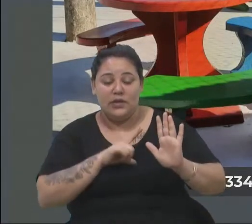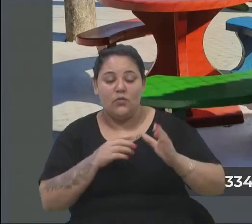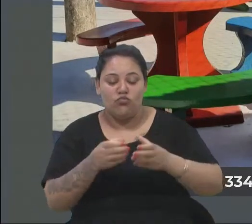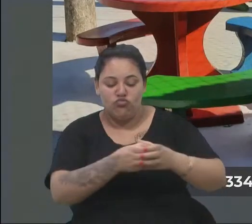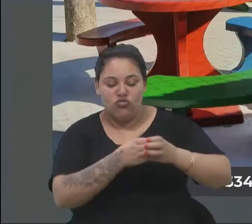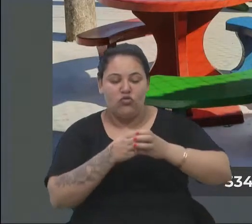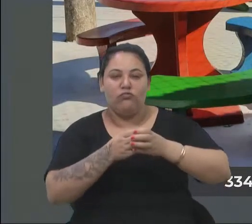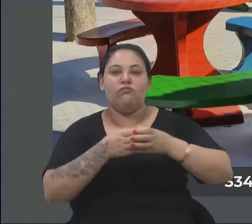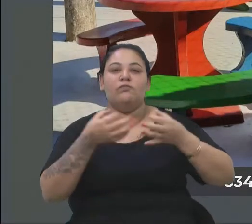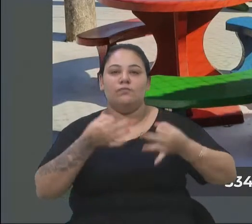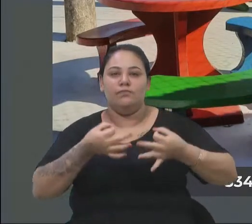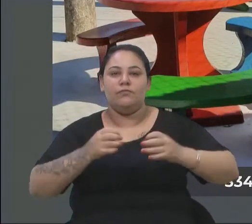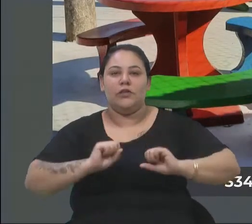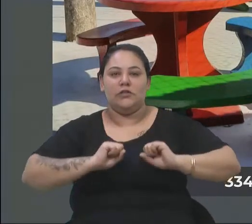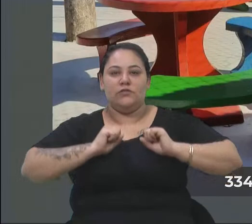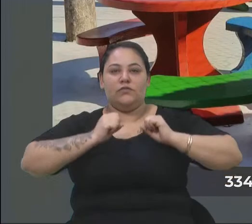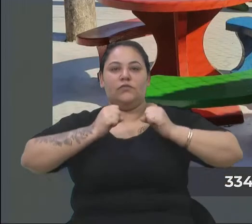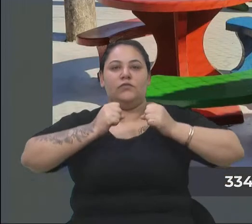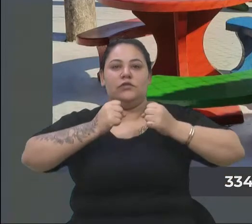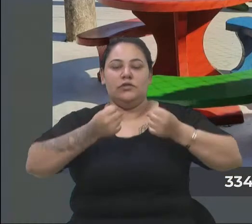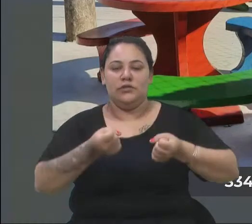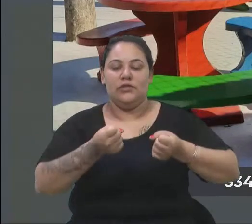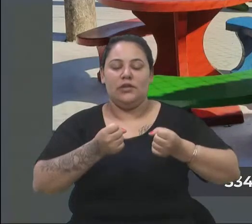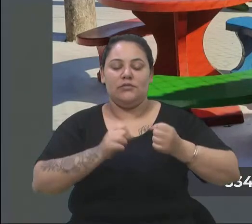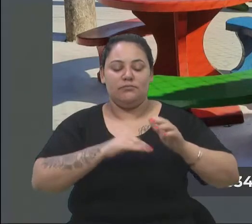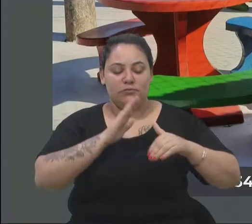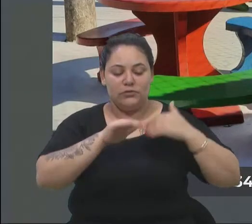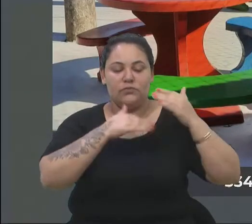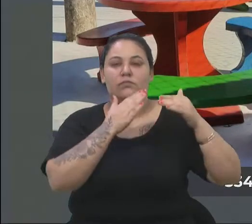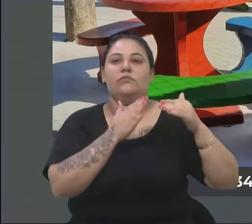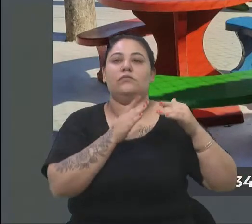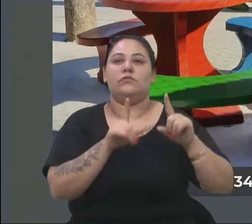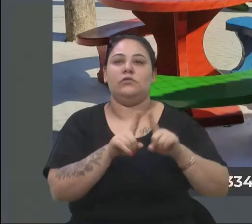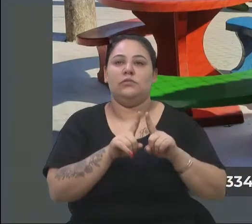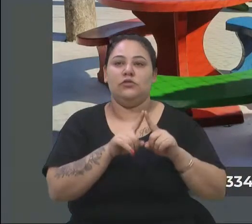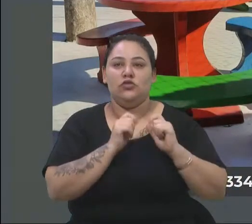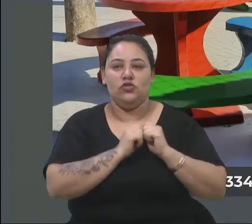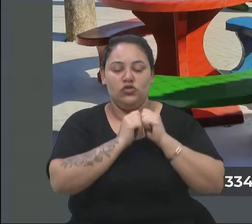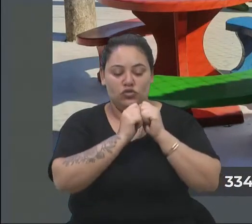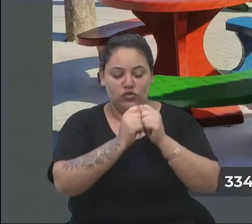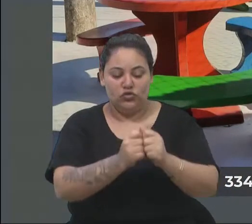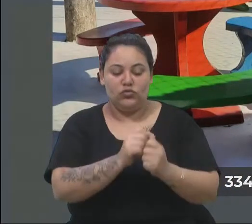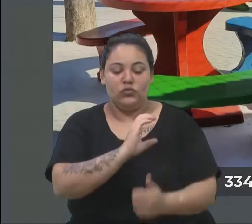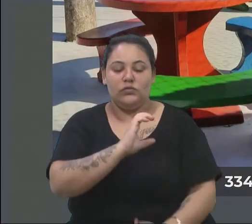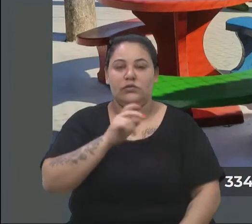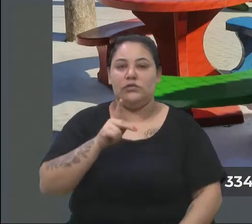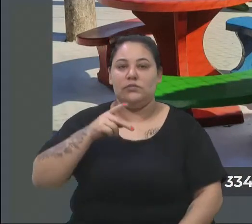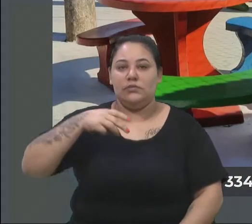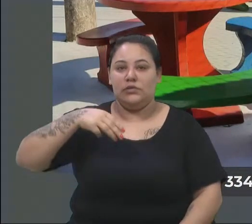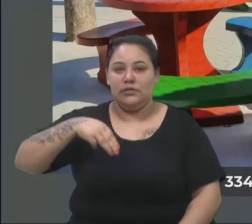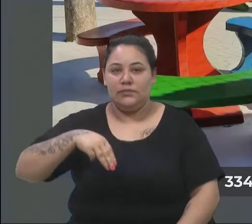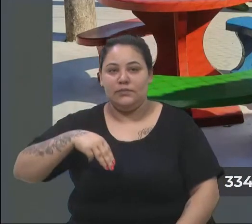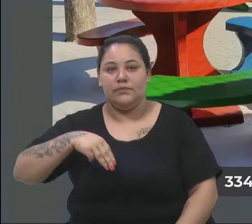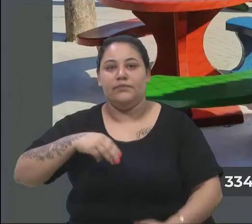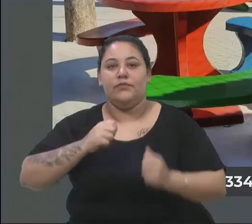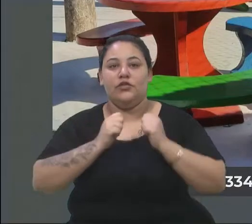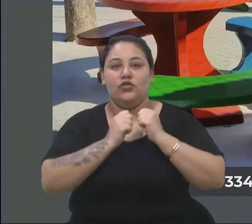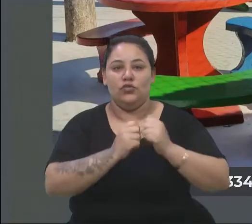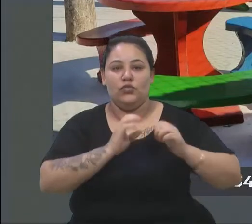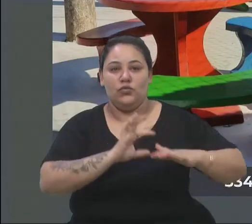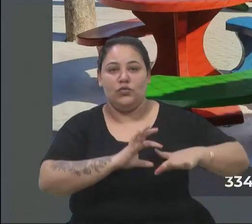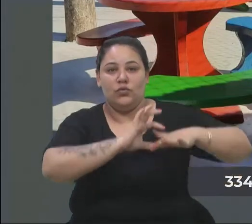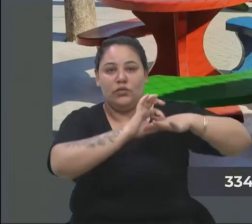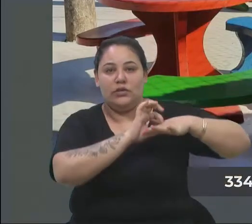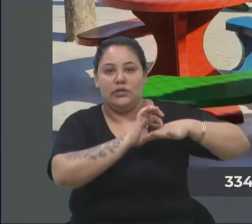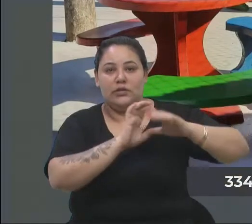eficaz, uma direção que se empenha, que se dedica, juntamente com o CPM, juntamente com as lideranças da